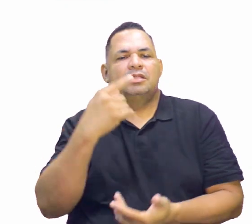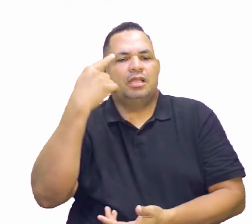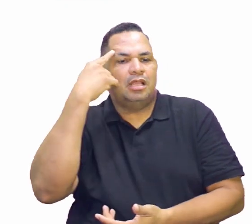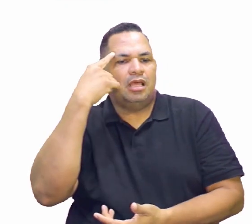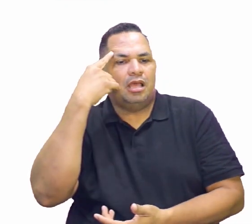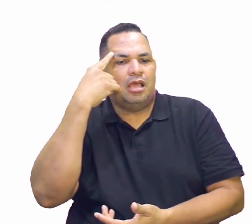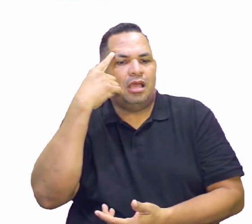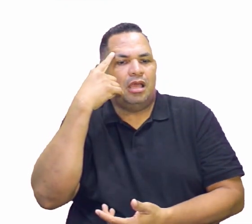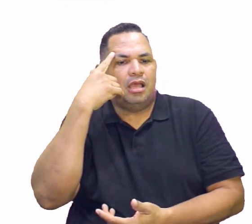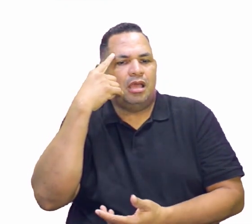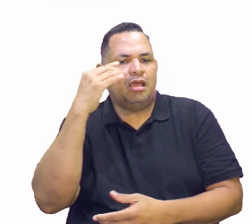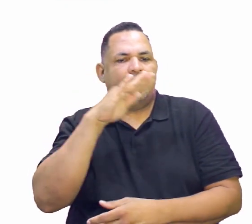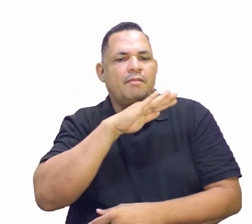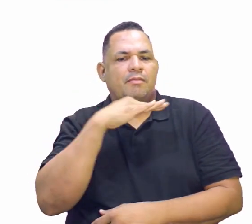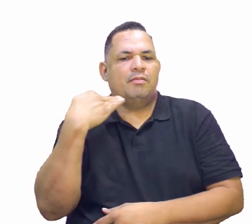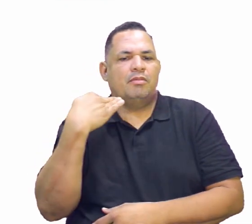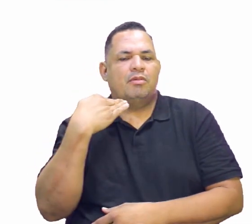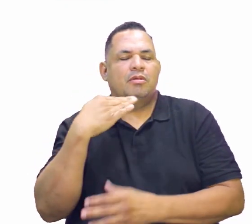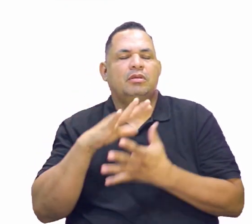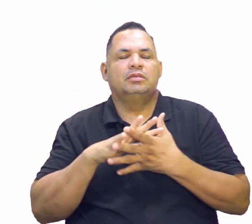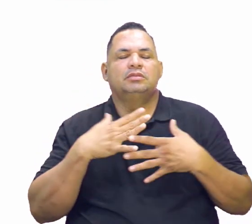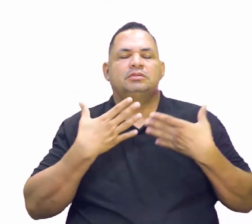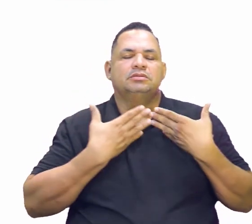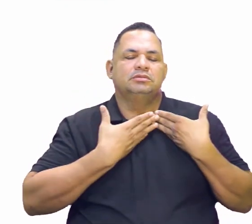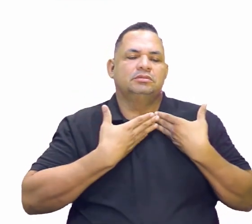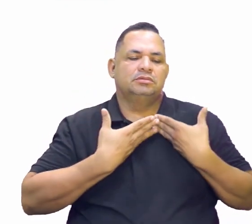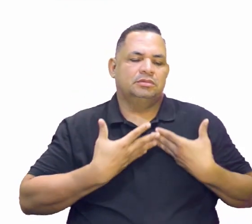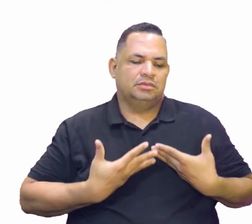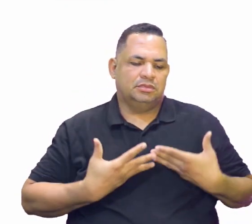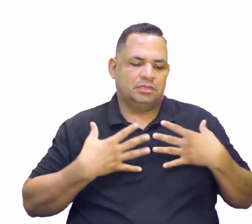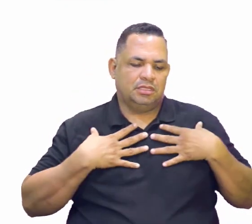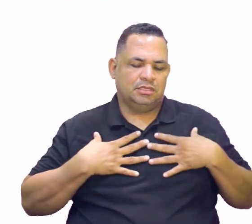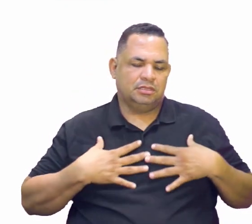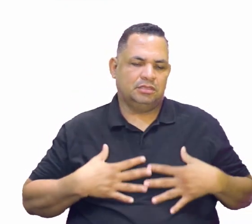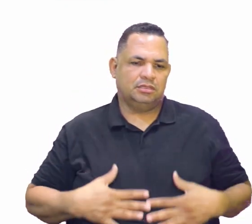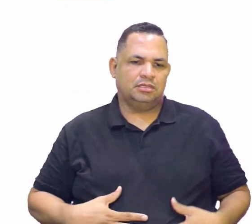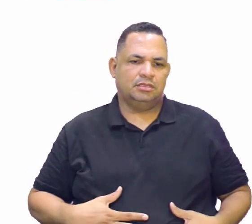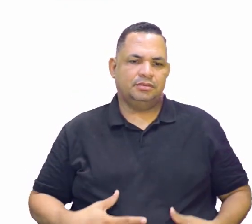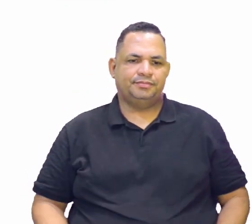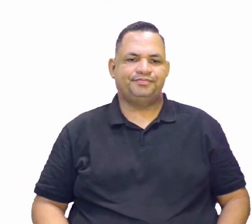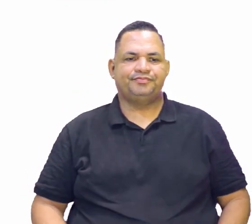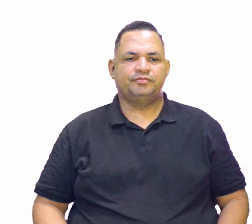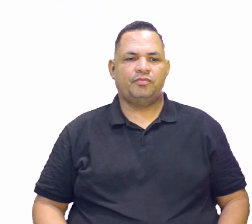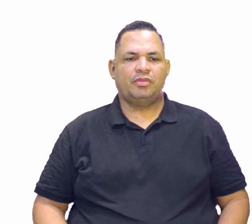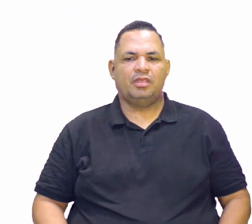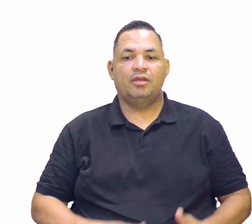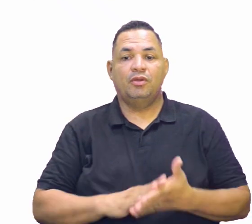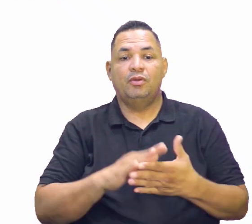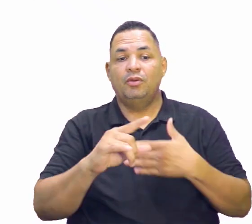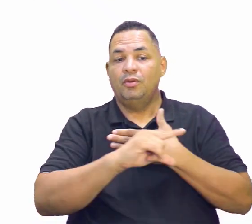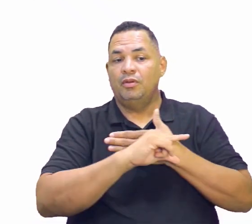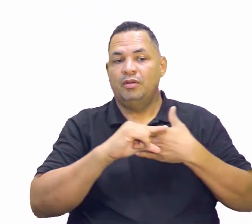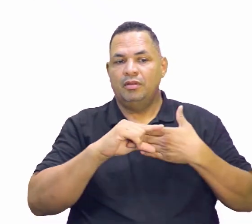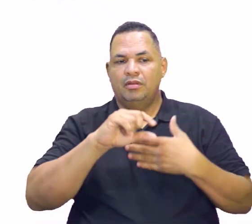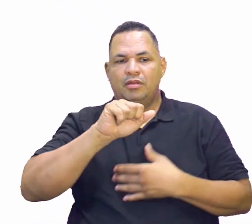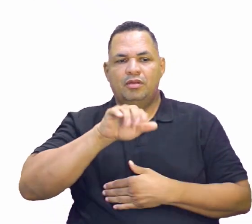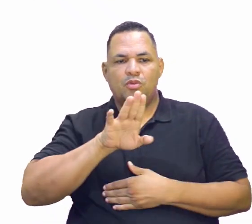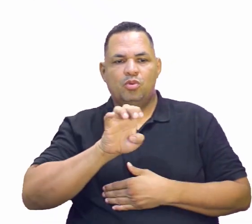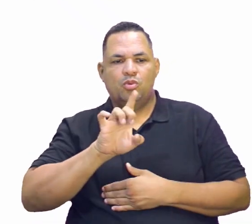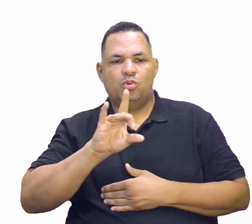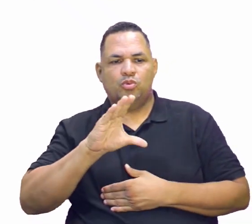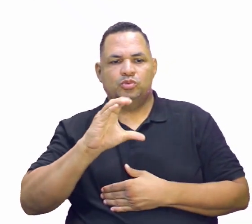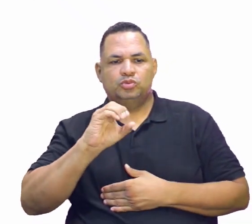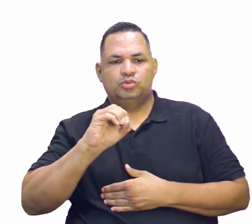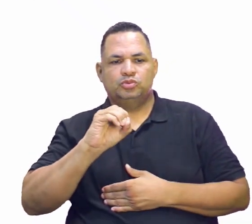bradar, descansa. Olha o autor aqui, Augusto dos